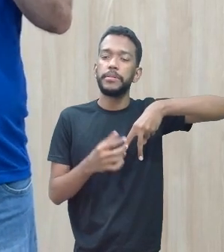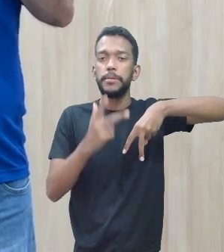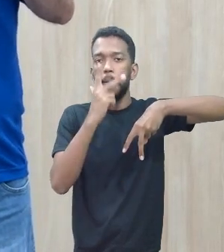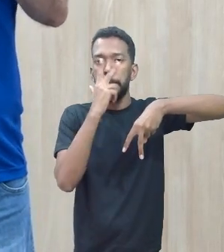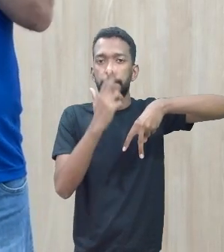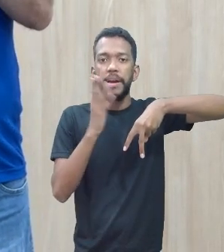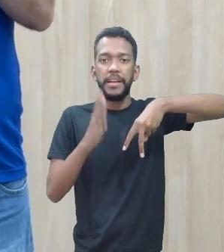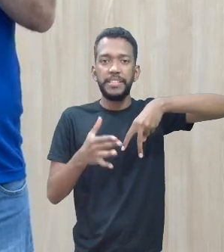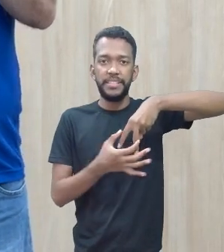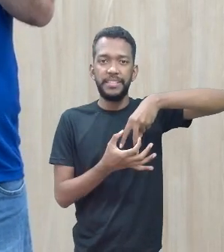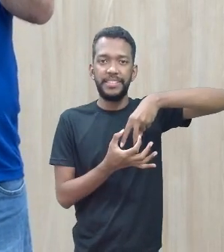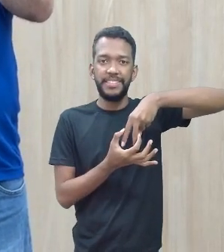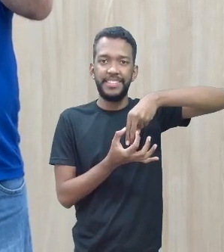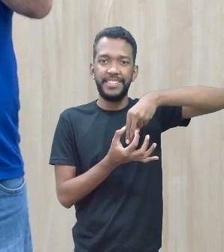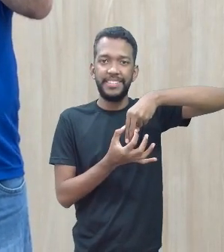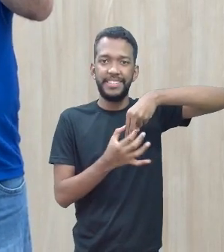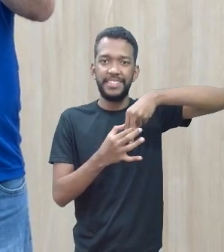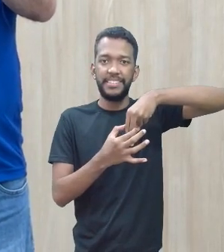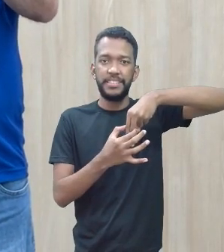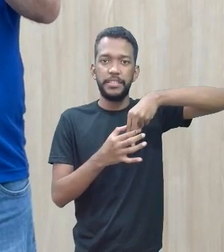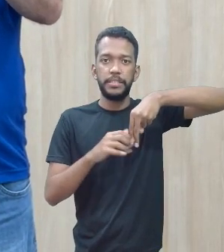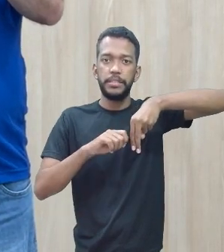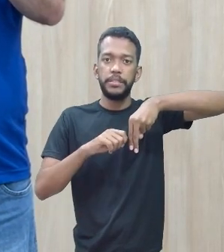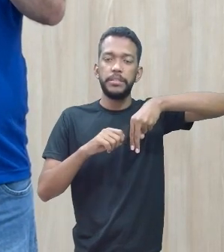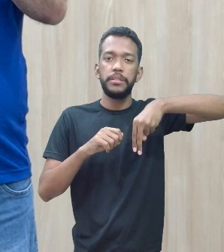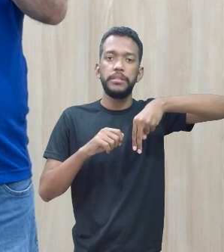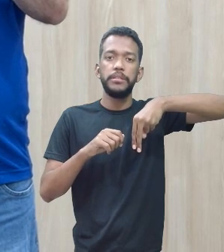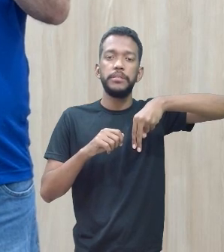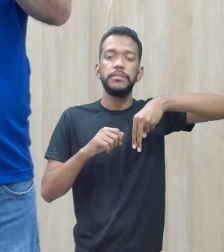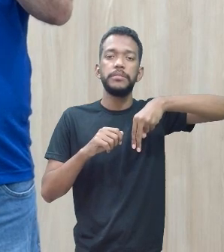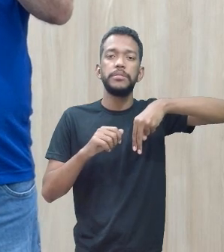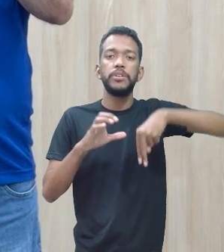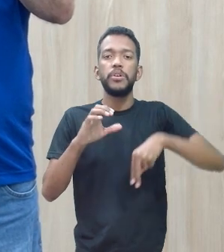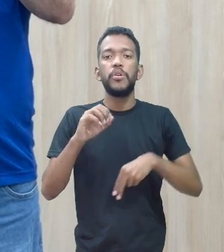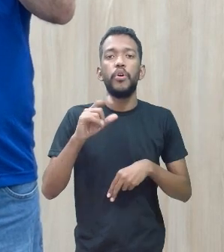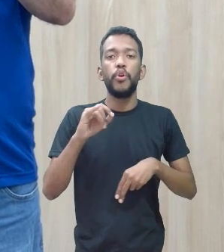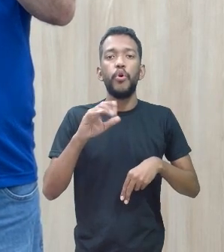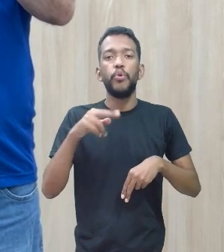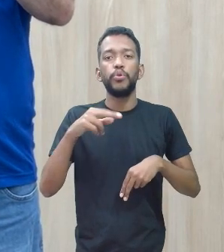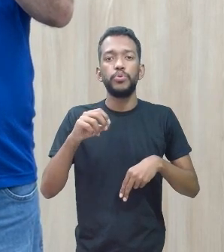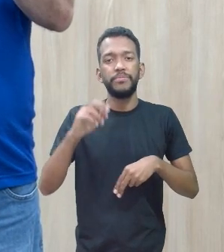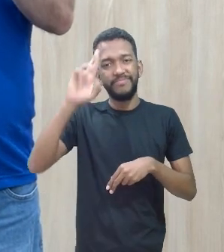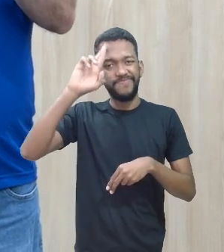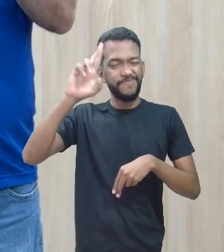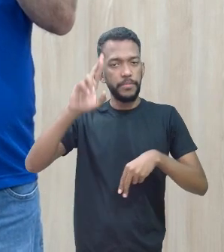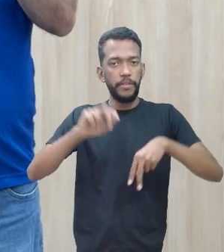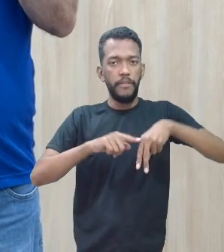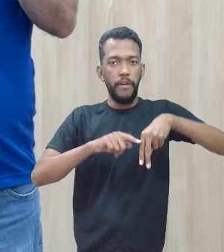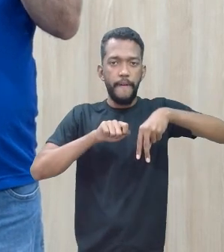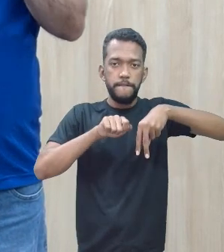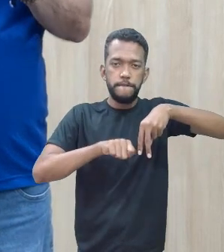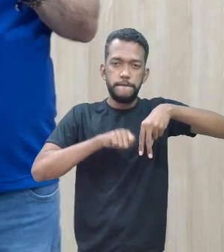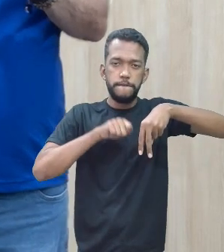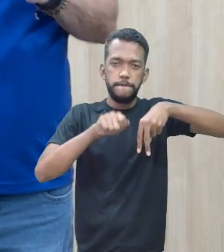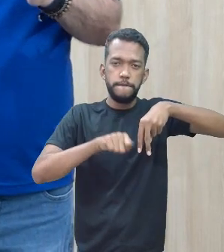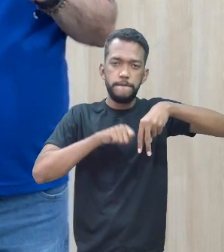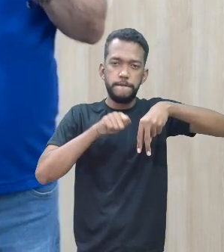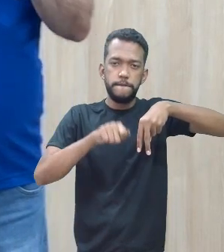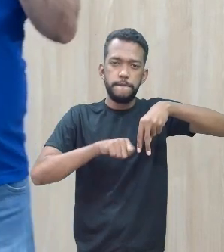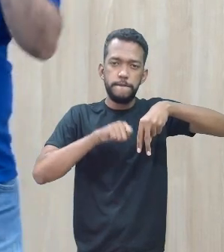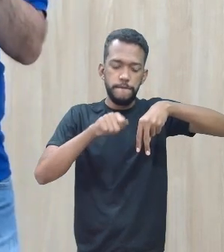tipo uma prensa, e o colono, né, ele ia girando aquilo ali ao ponto que